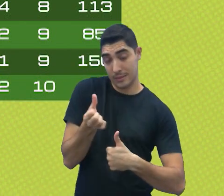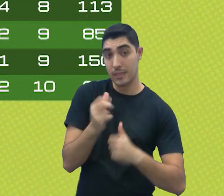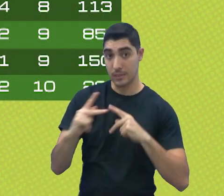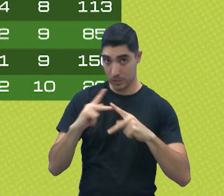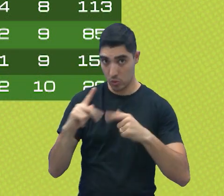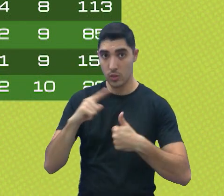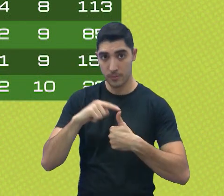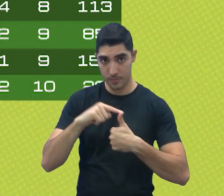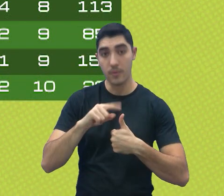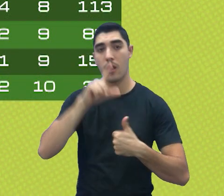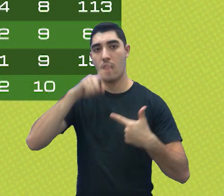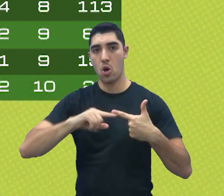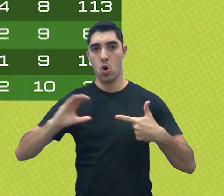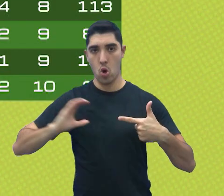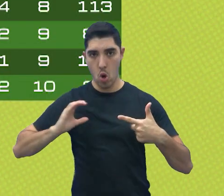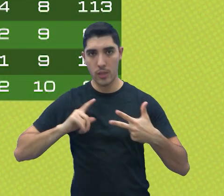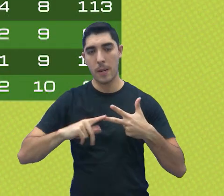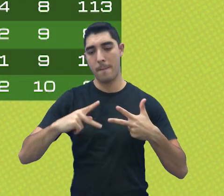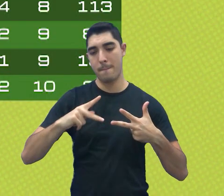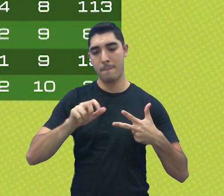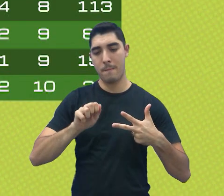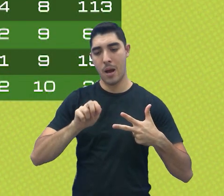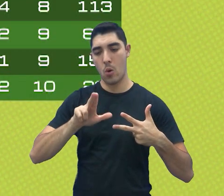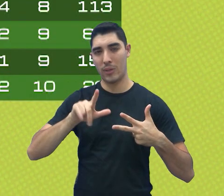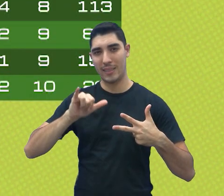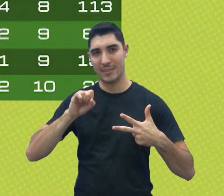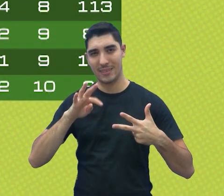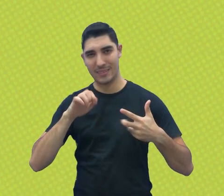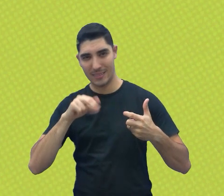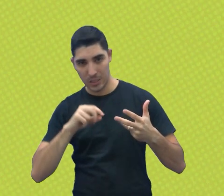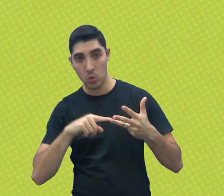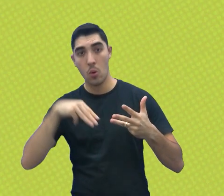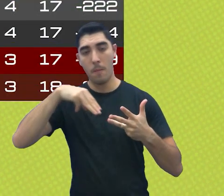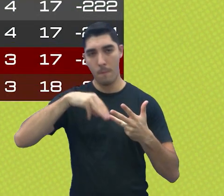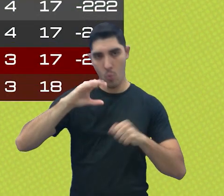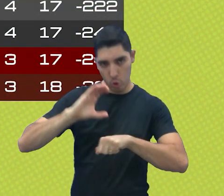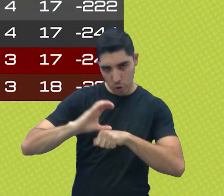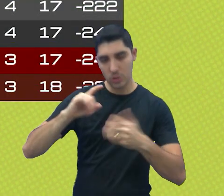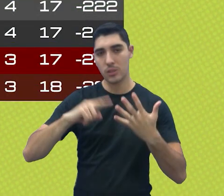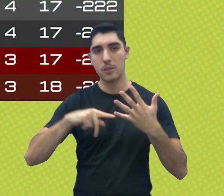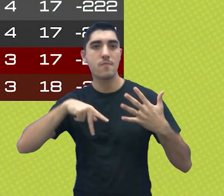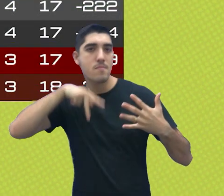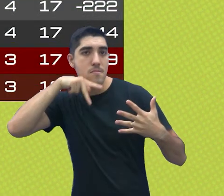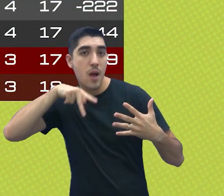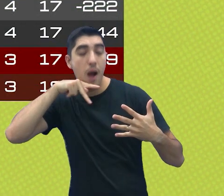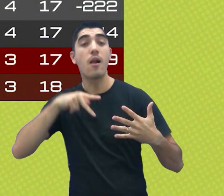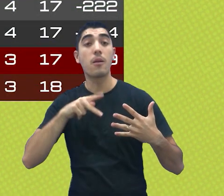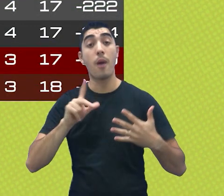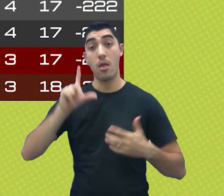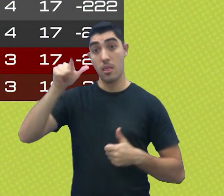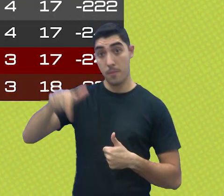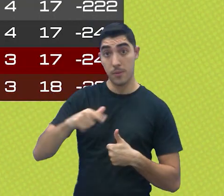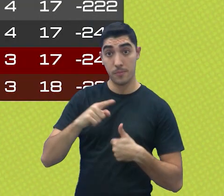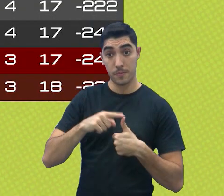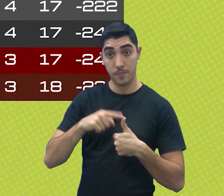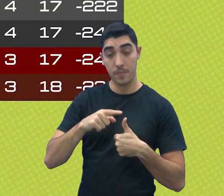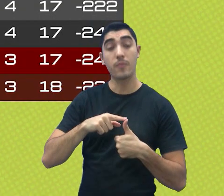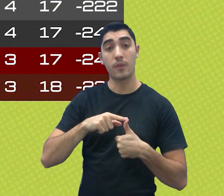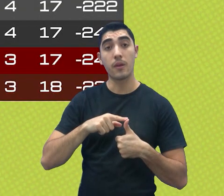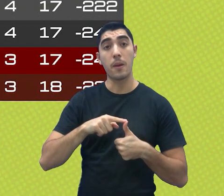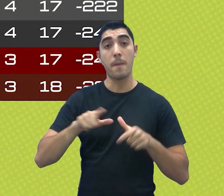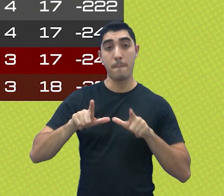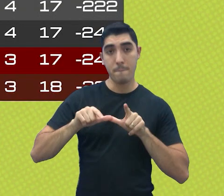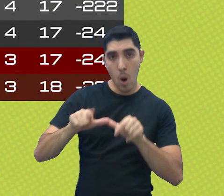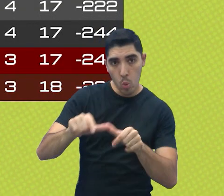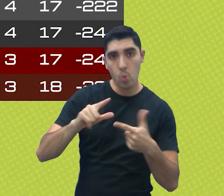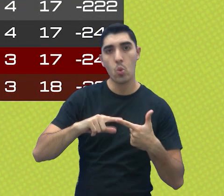aproveitamento. Depois vem Corinthians, Paulistano, Mogi e Unifacisa. Vira a página, meu caro Matheus. Vem na sequência aí, Bauru,